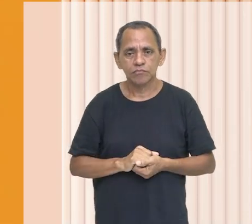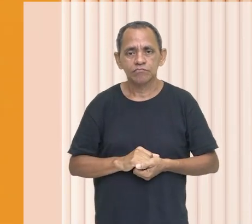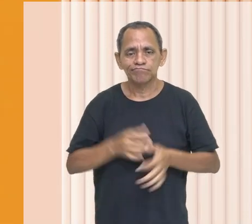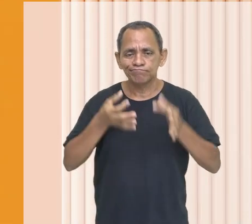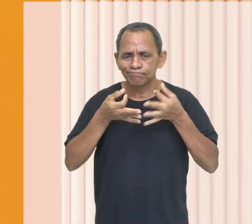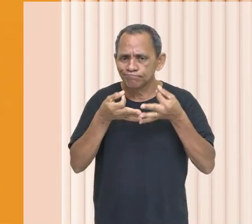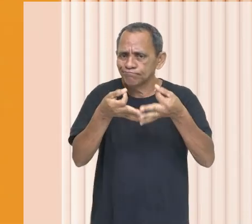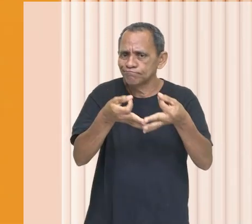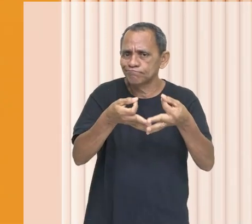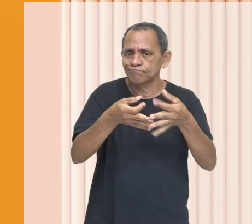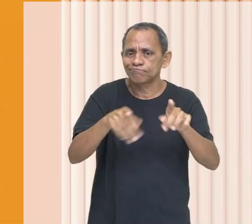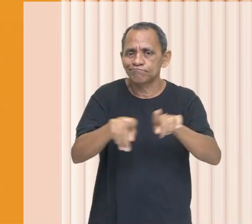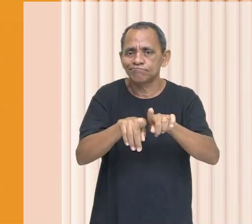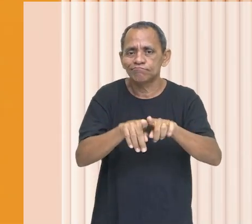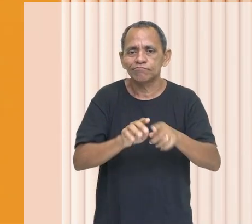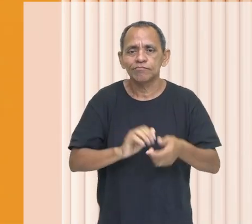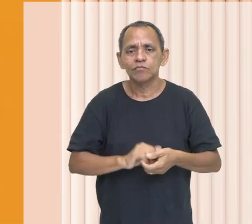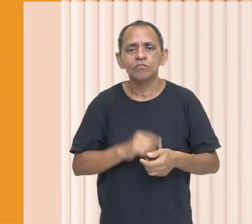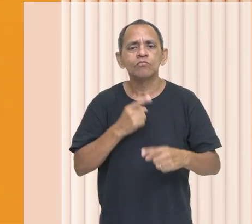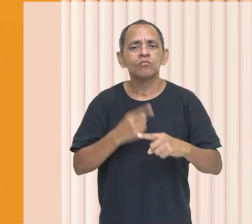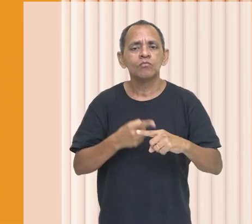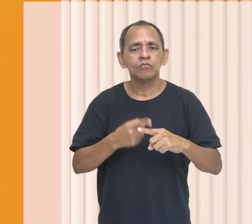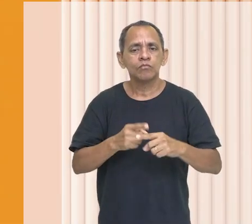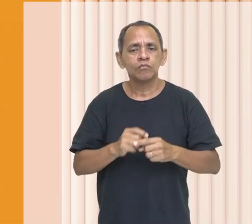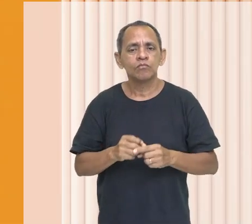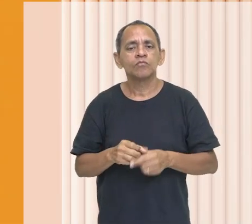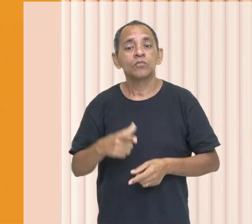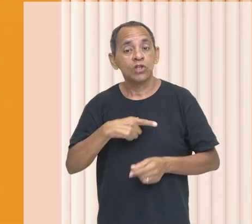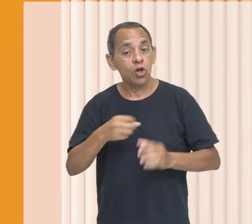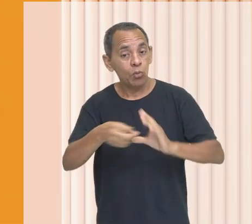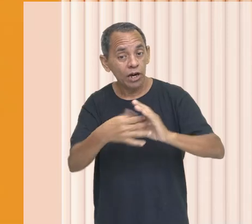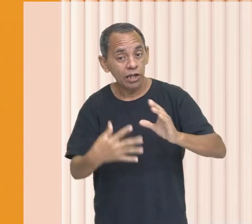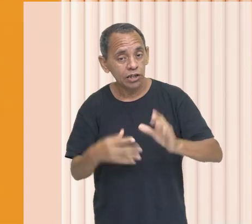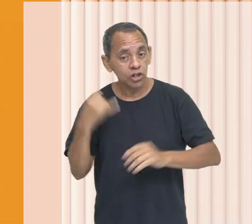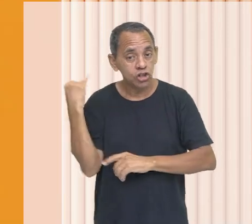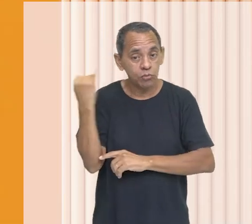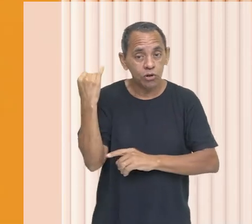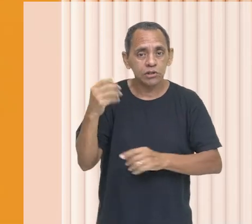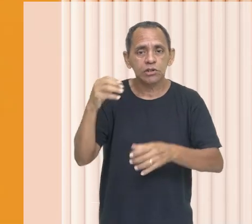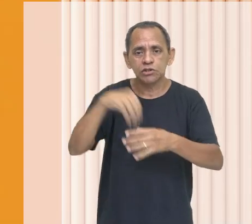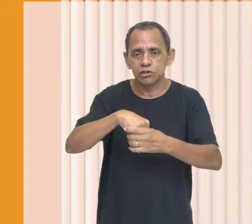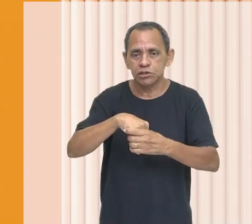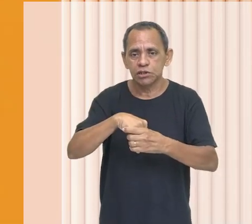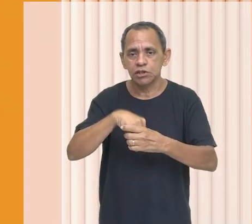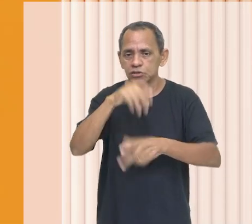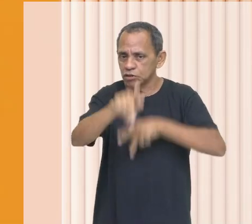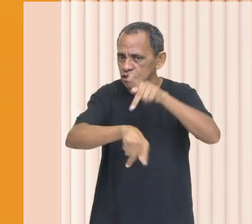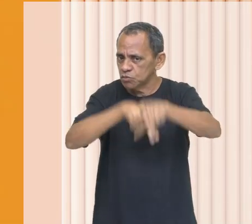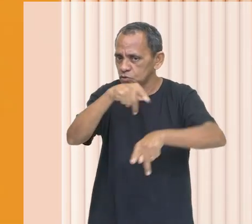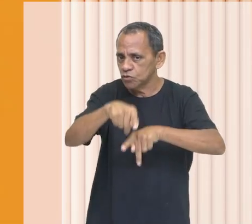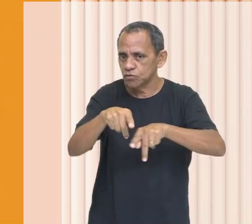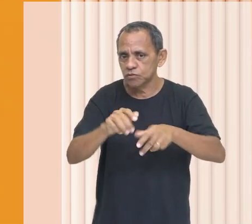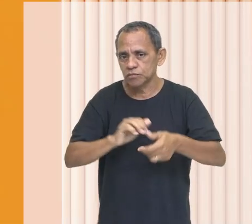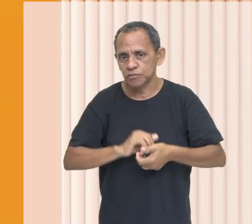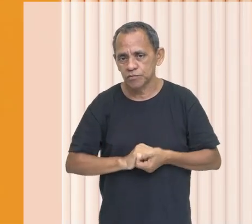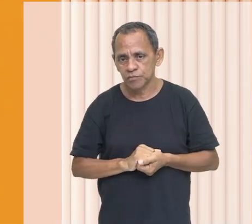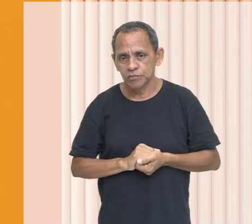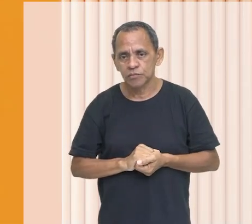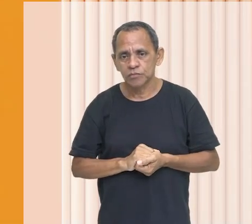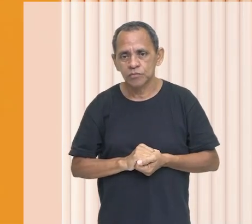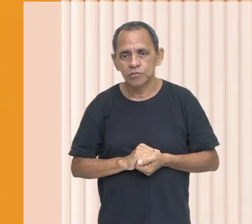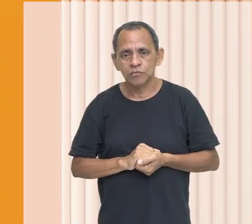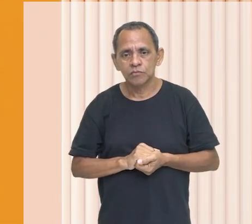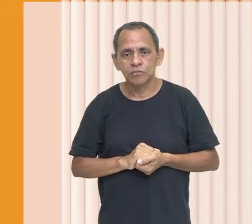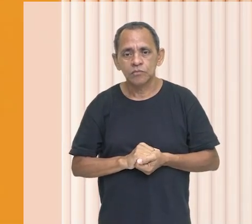bastante atenção, tá? Pois é uma característica muito importante desse povo, né? E que